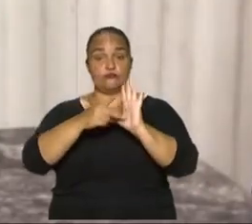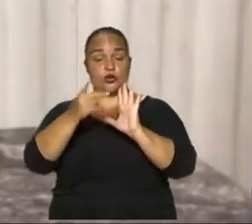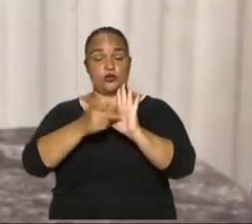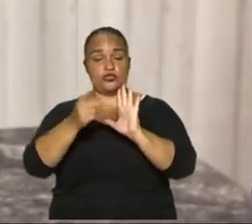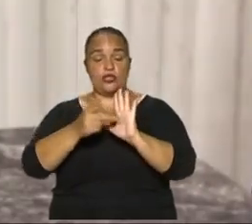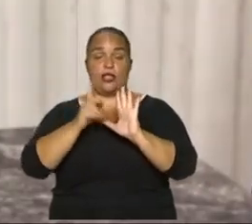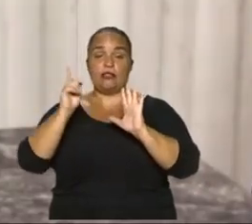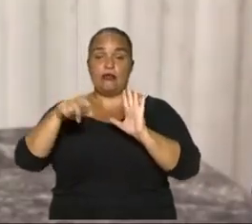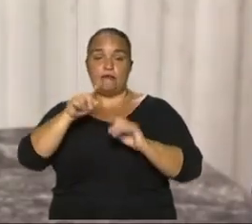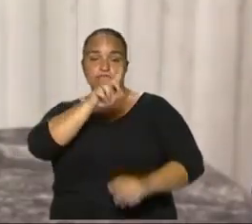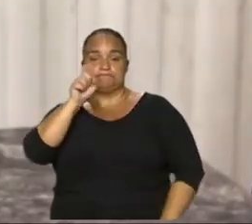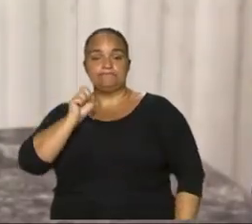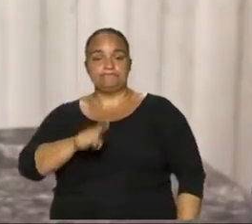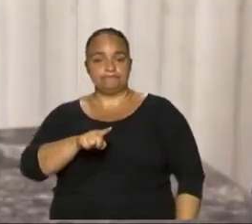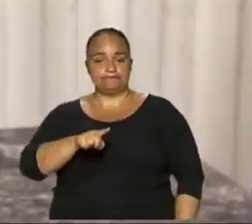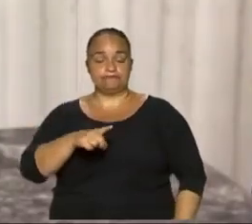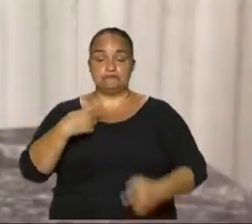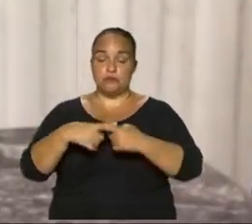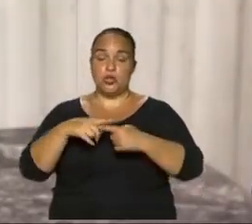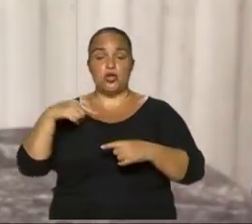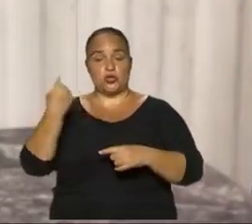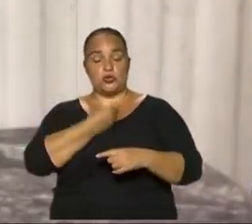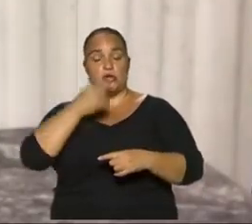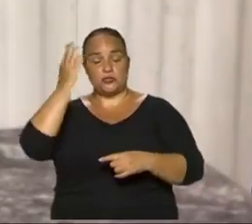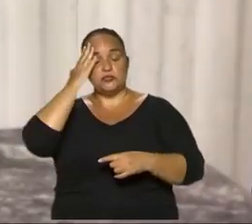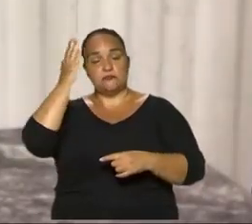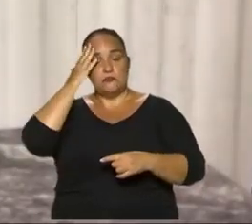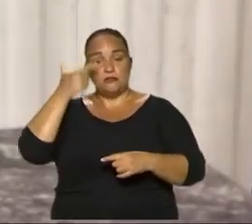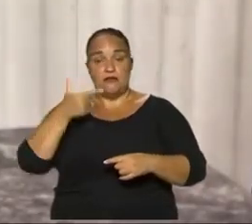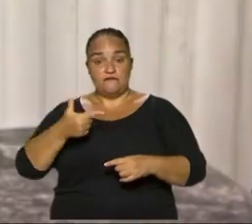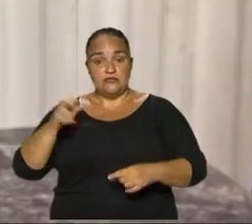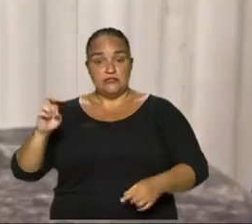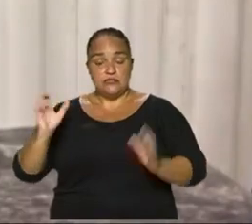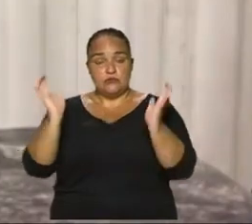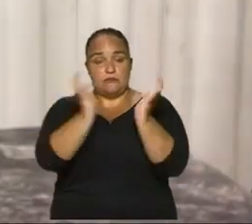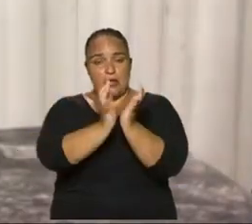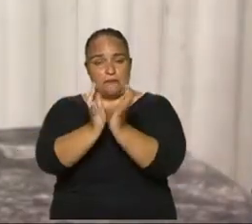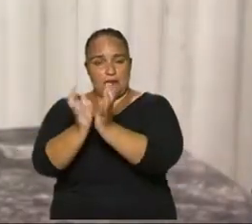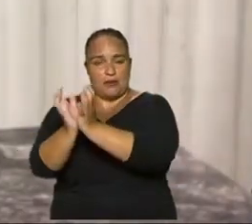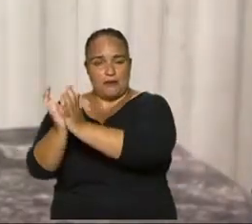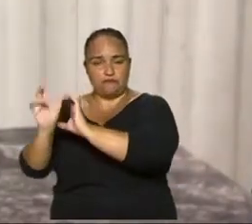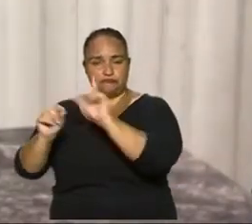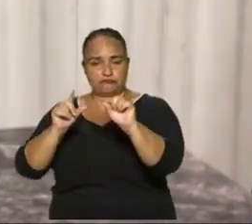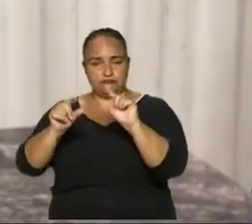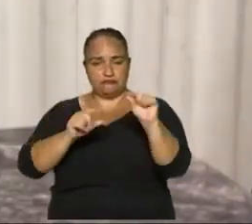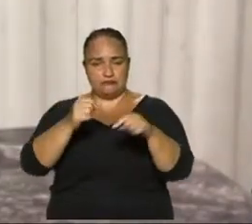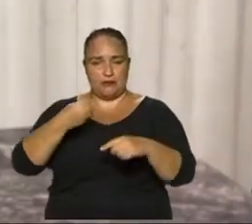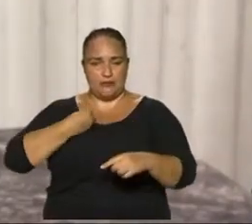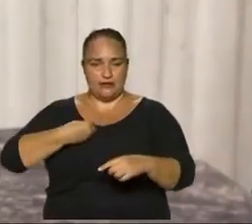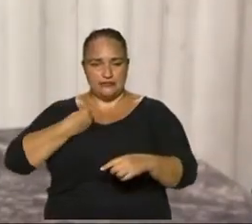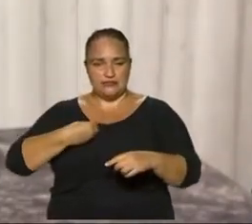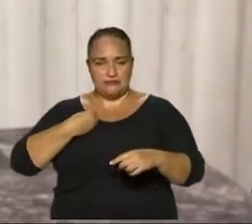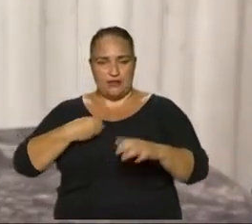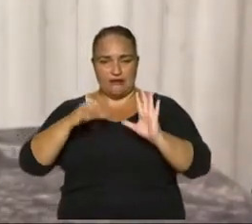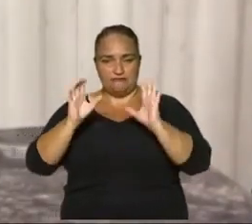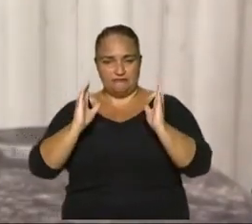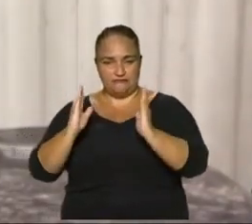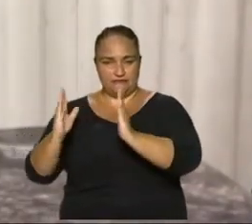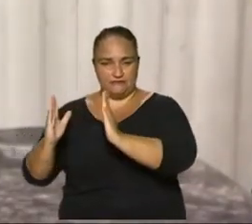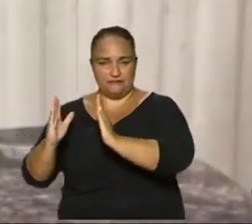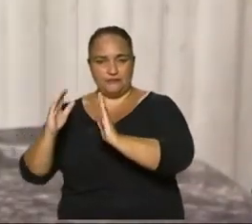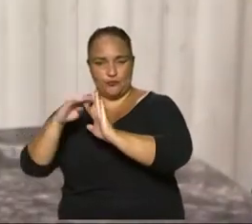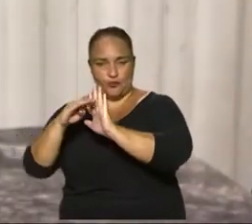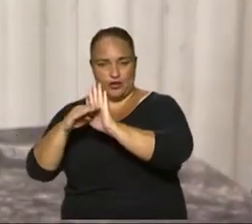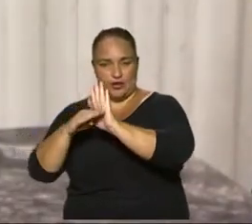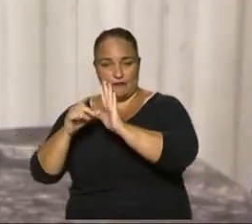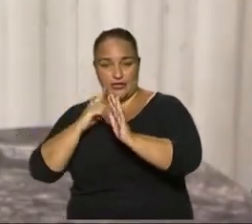ainda é uma interrogação, porque nós sabemos que dessas 25 equipes que foram selecionadas para participar dessa etapa do programa, nós teremos